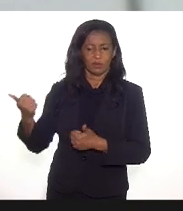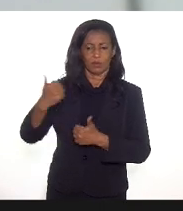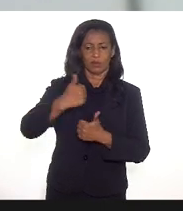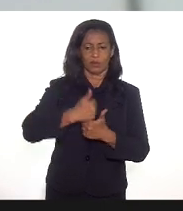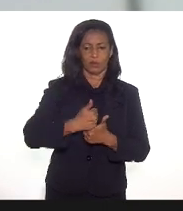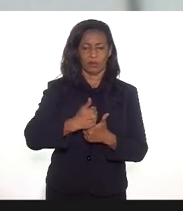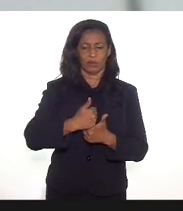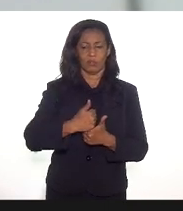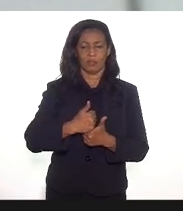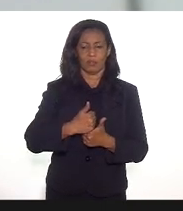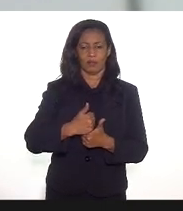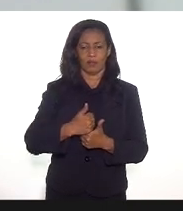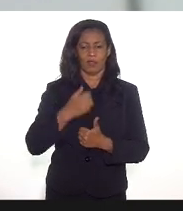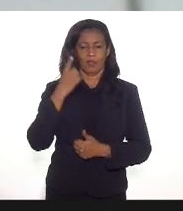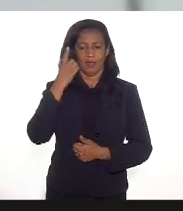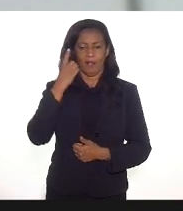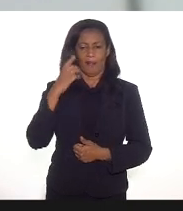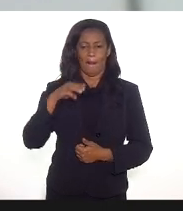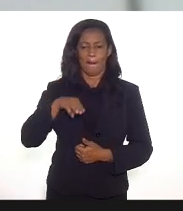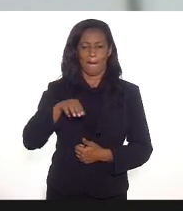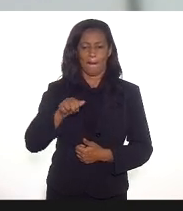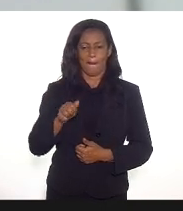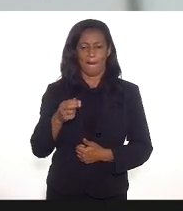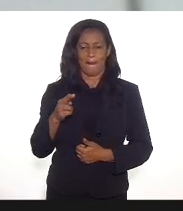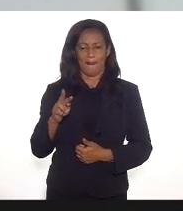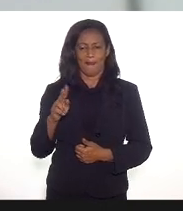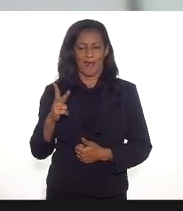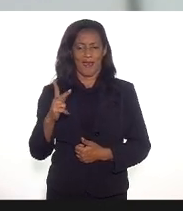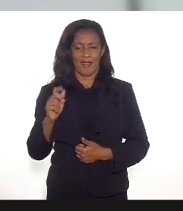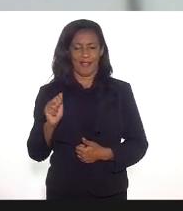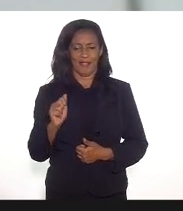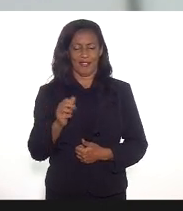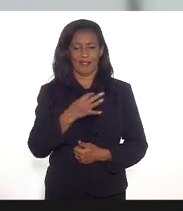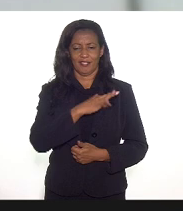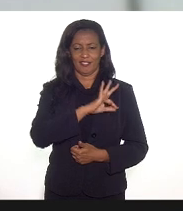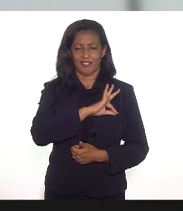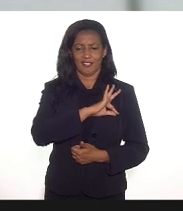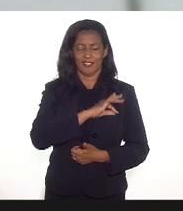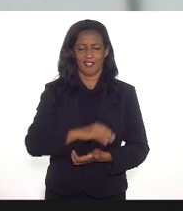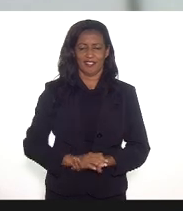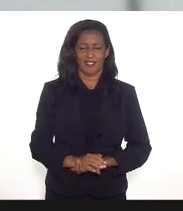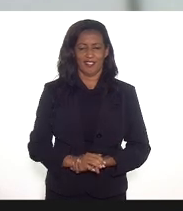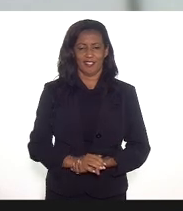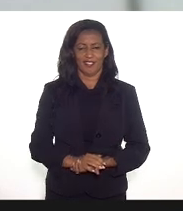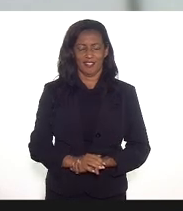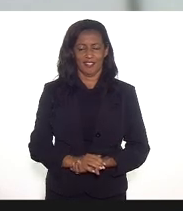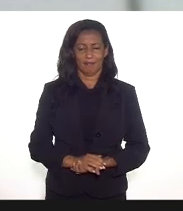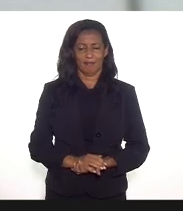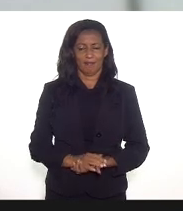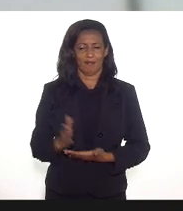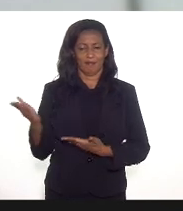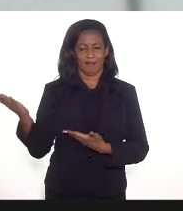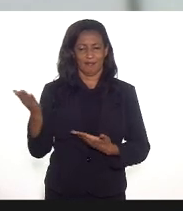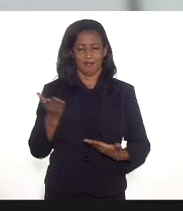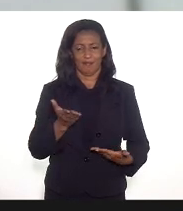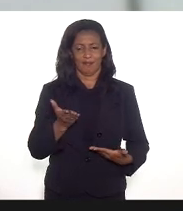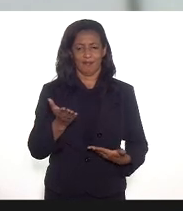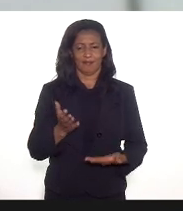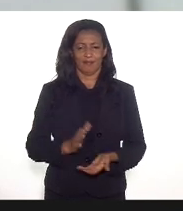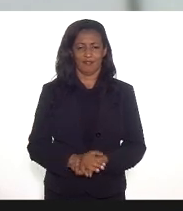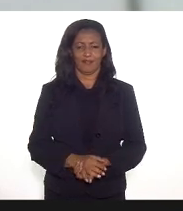deputada Marta Rocha. Depois da Marta Rocha, da deputada, o Bruno volta. Por favor, deputada Marta